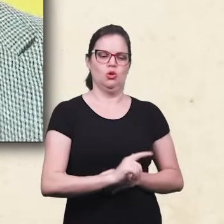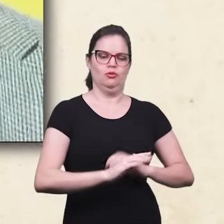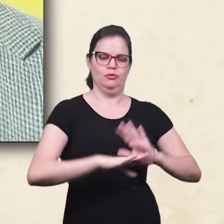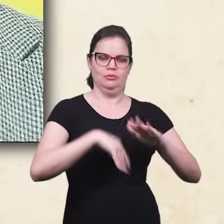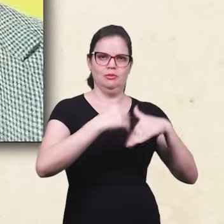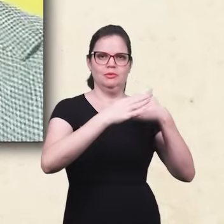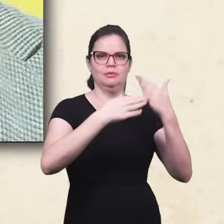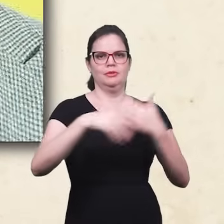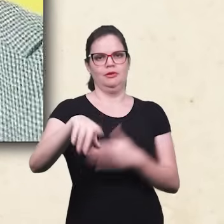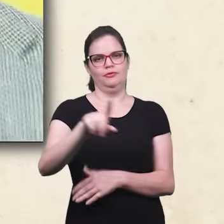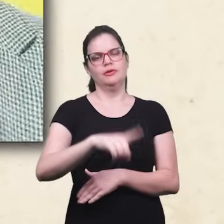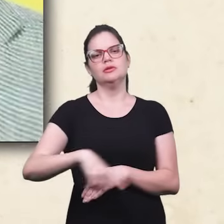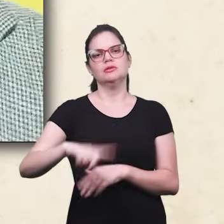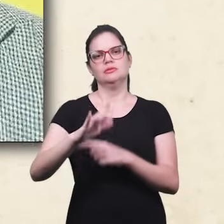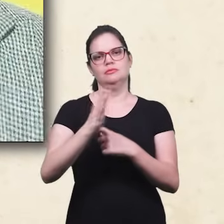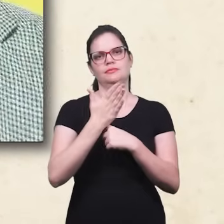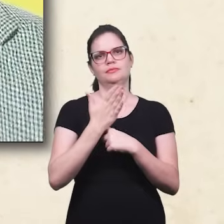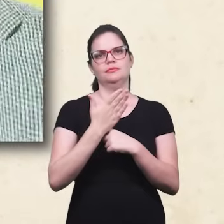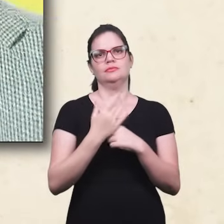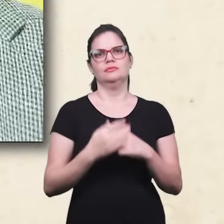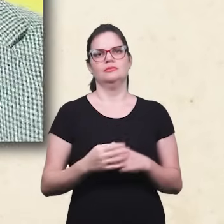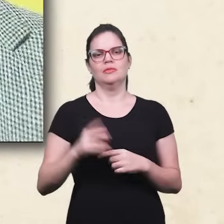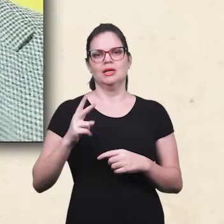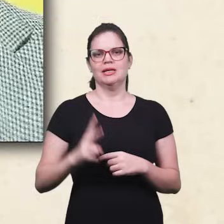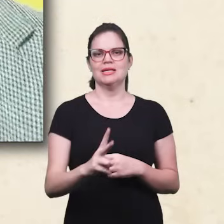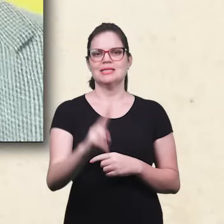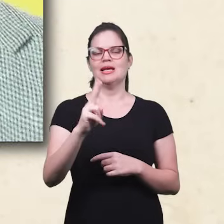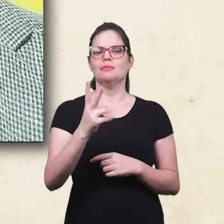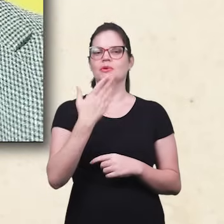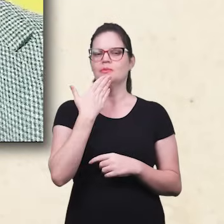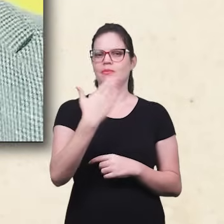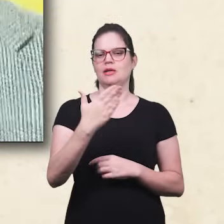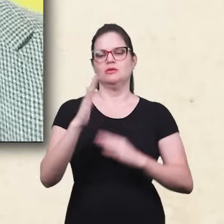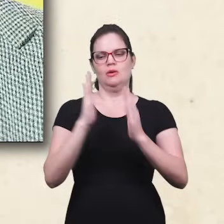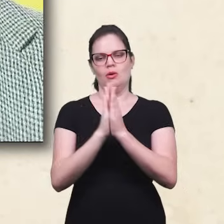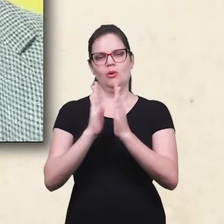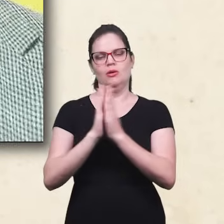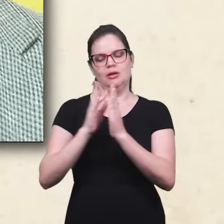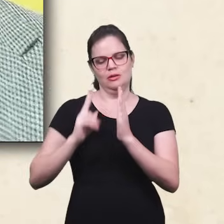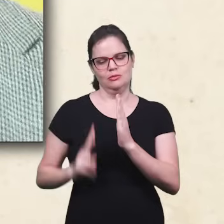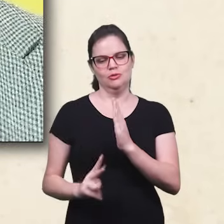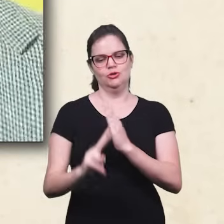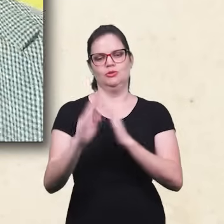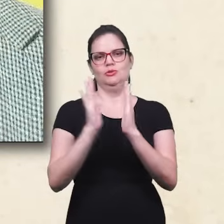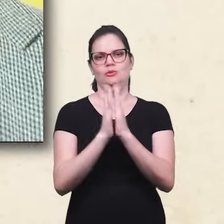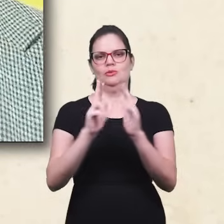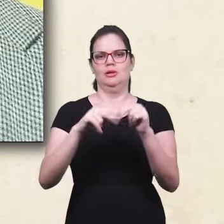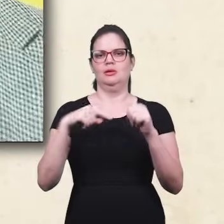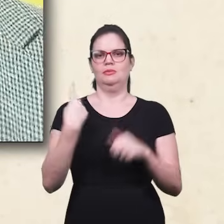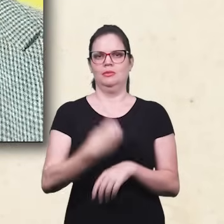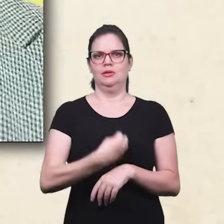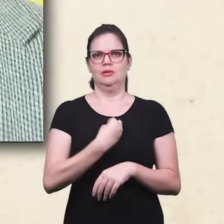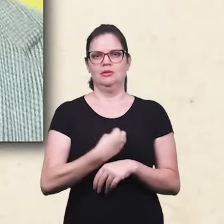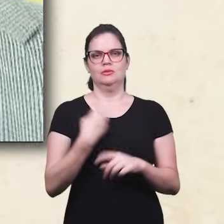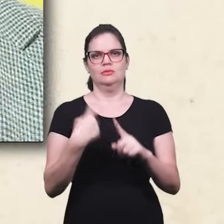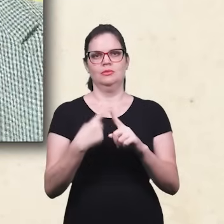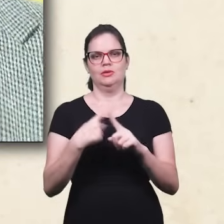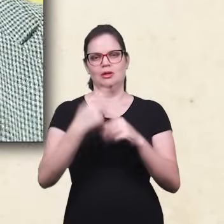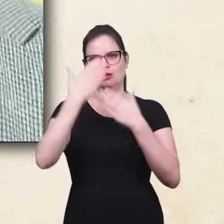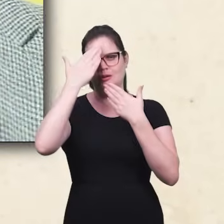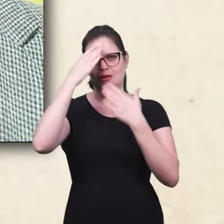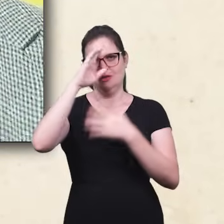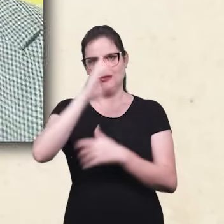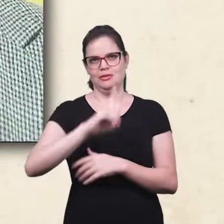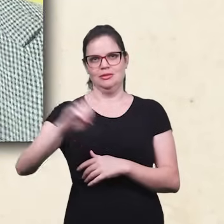a vocês e pedindo a oração que continue a orar por nós, porque graças a